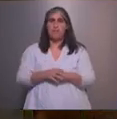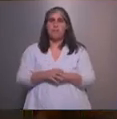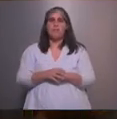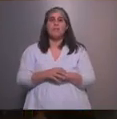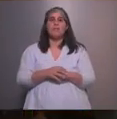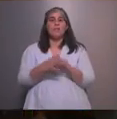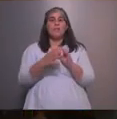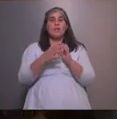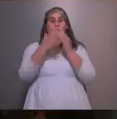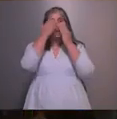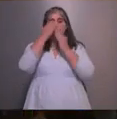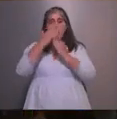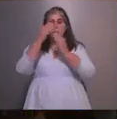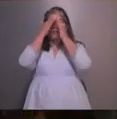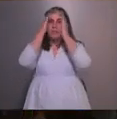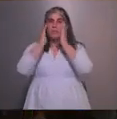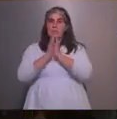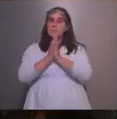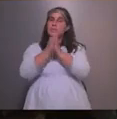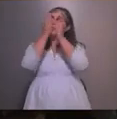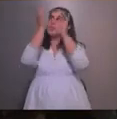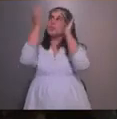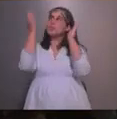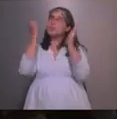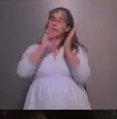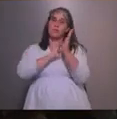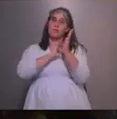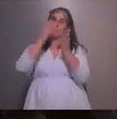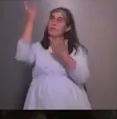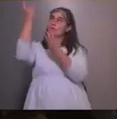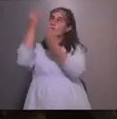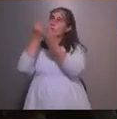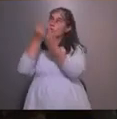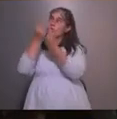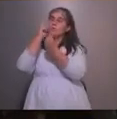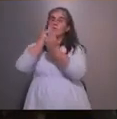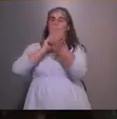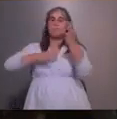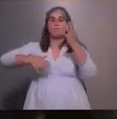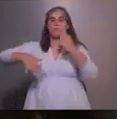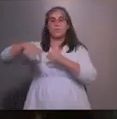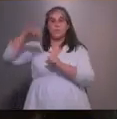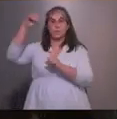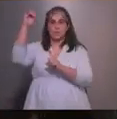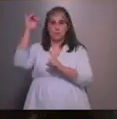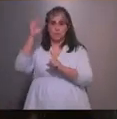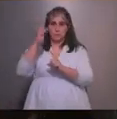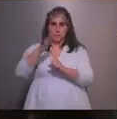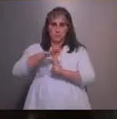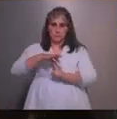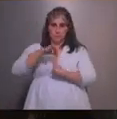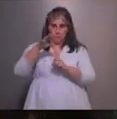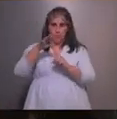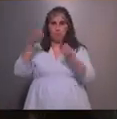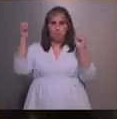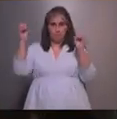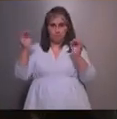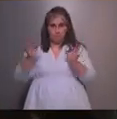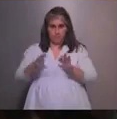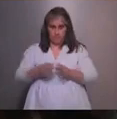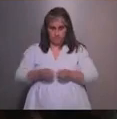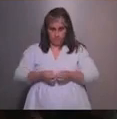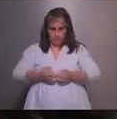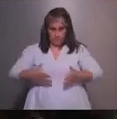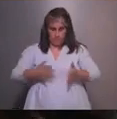cheia de graça, o Senhor é convosco. Bendita sois vós entre as mulheres, e bendito é o fruto do vosso